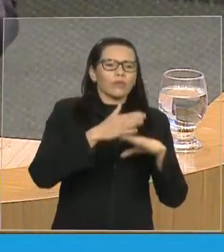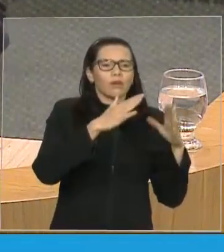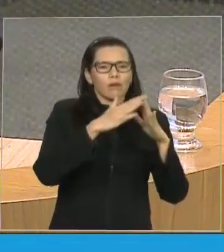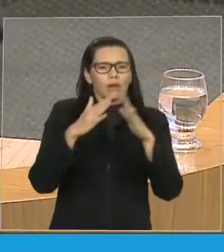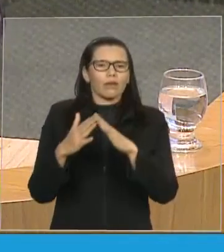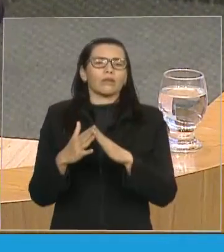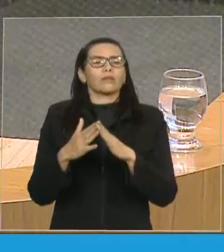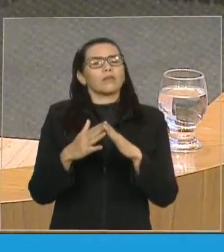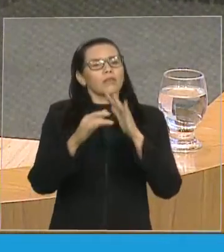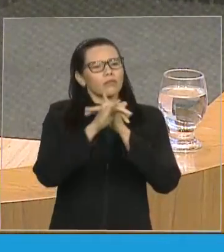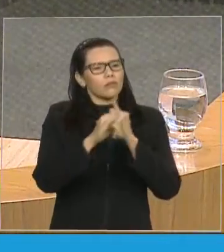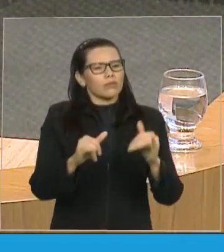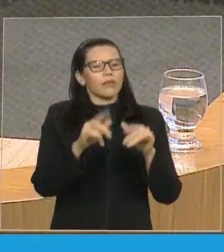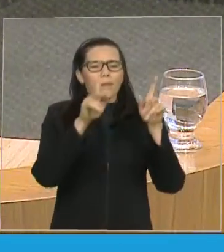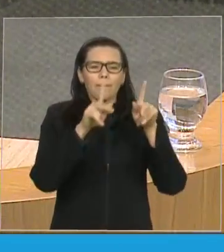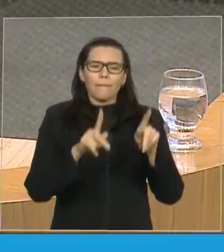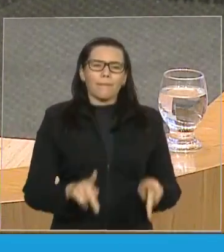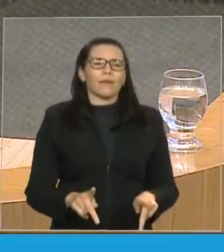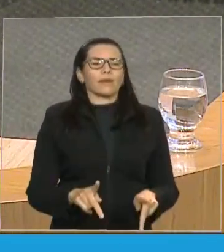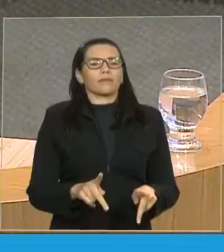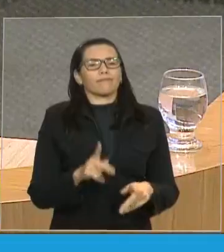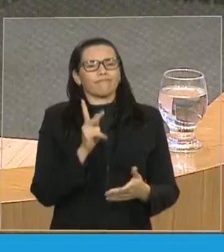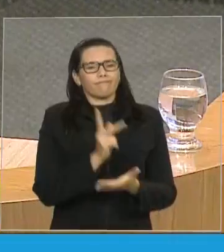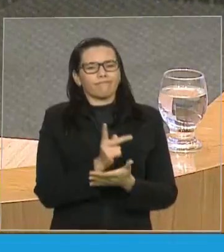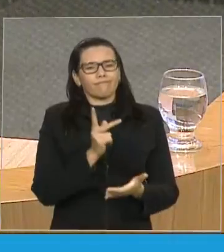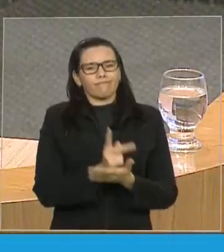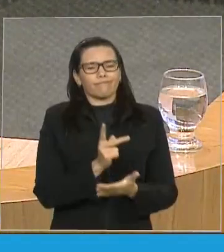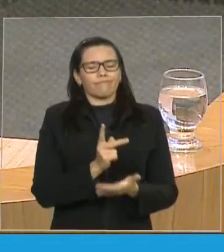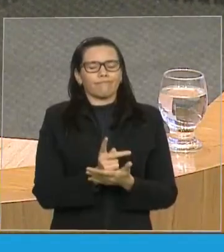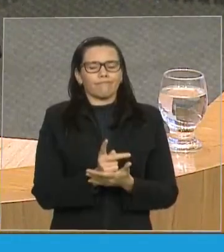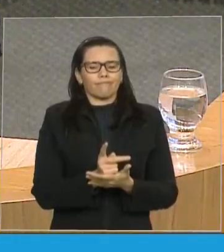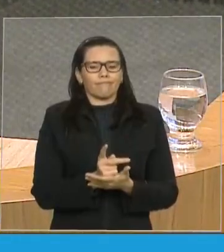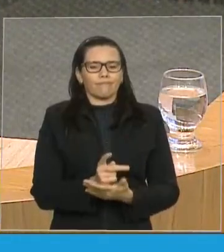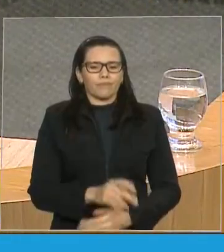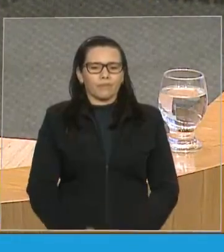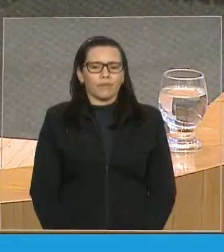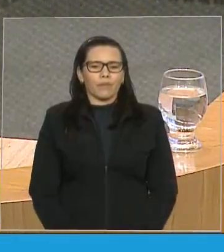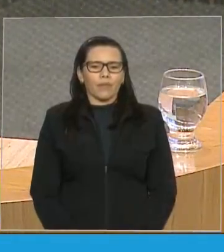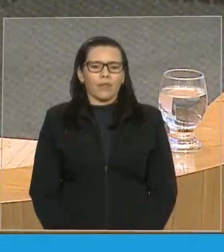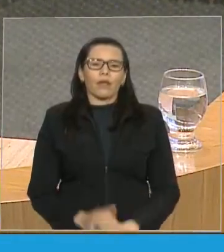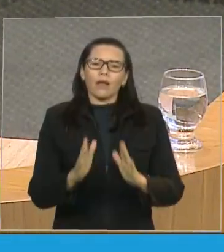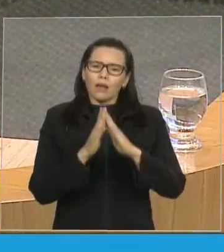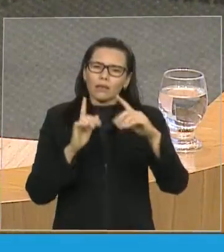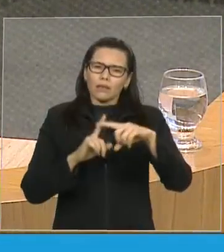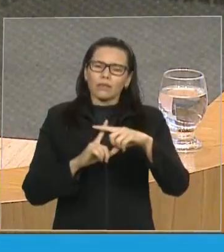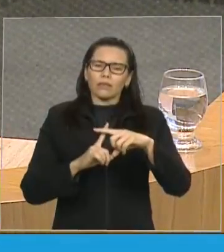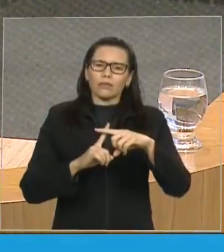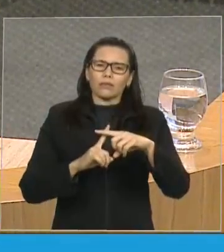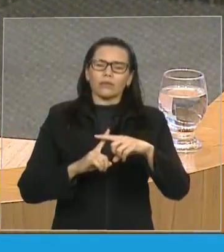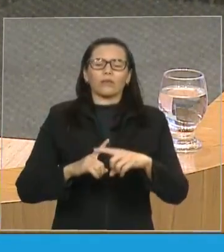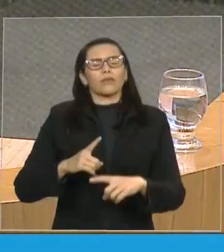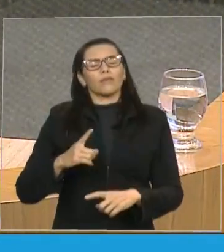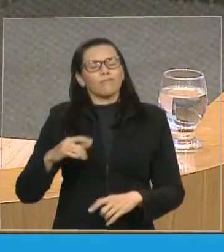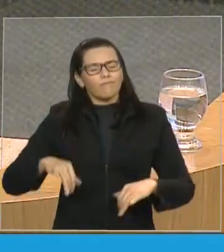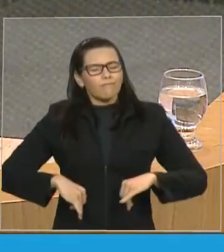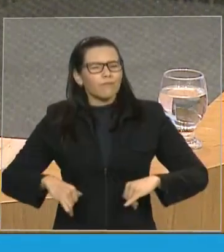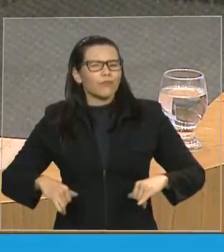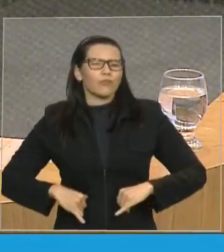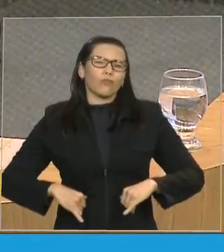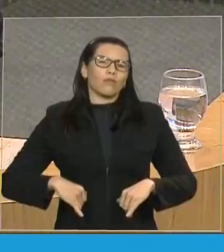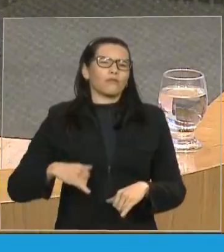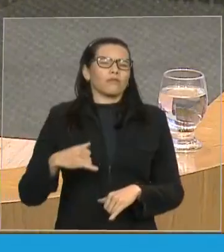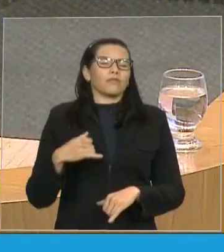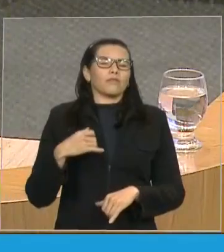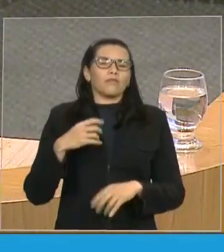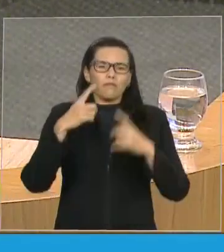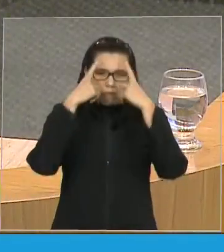paz esteja convosco. A igreja vai sofrer violência durante quase 400 anos. Primeiro a